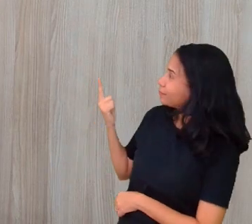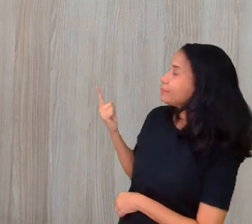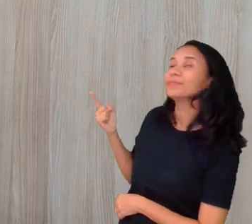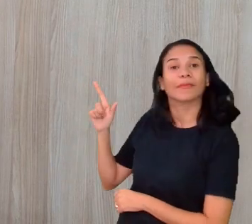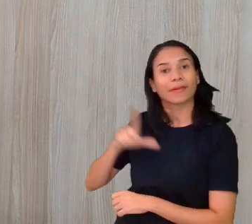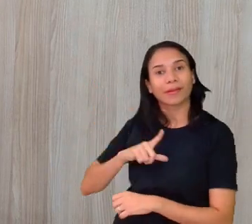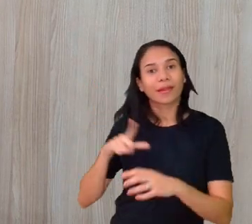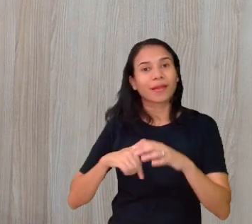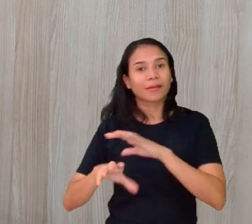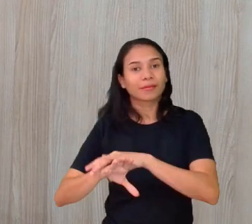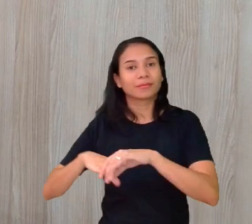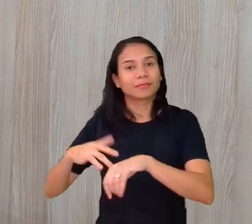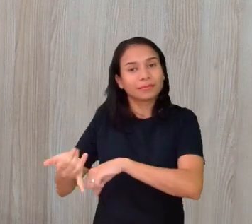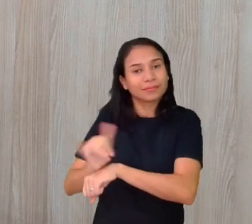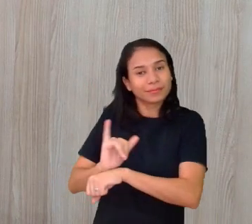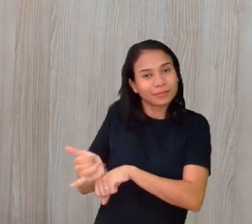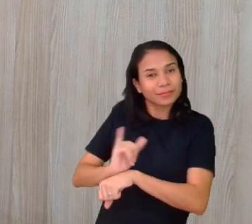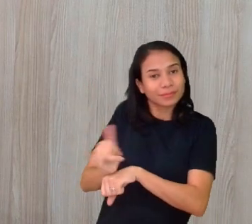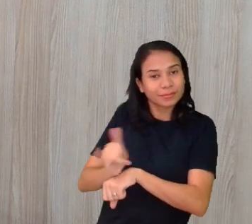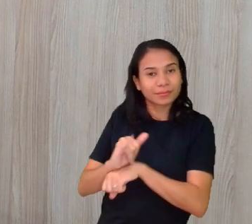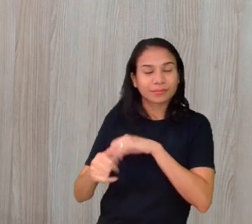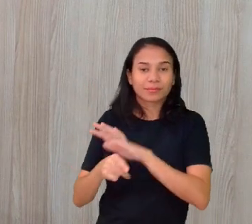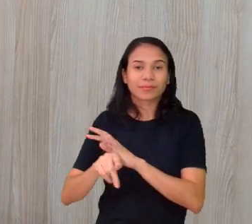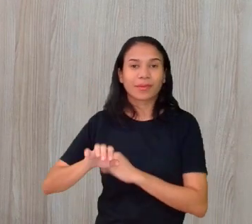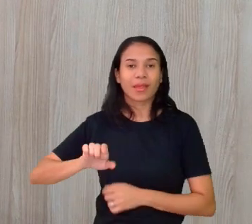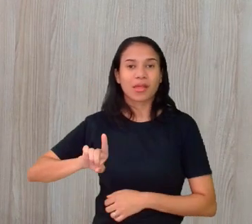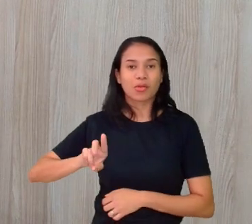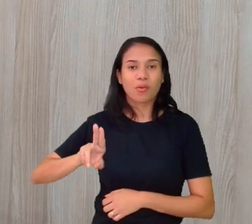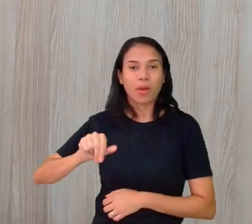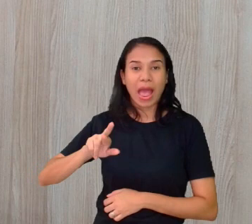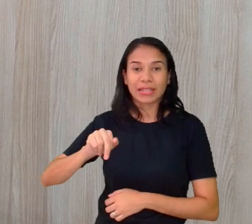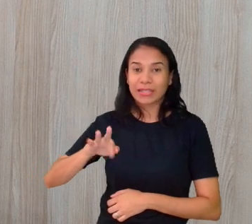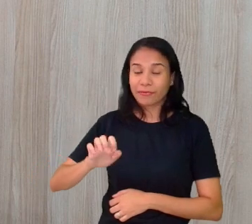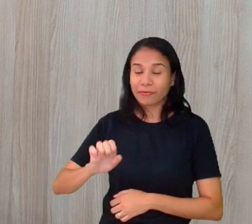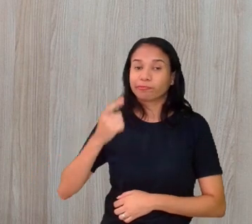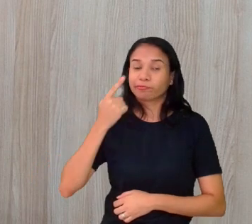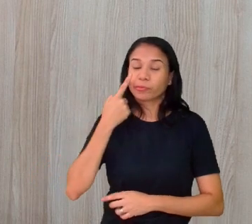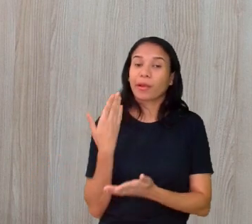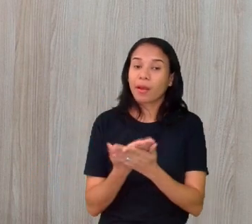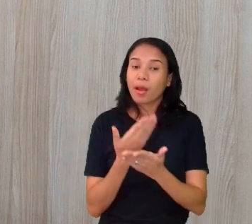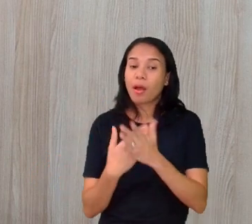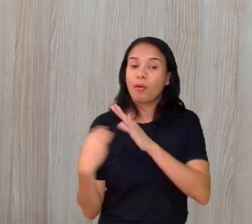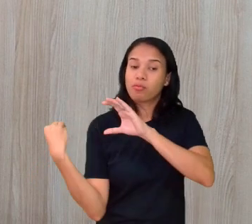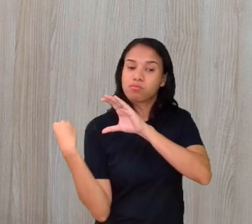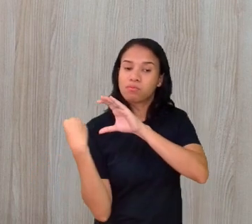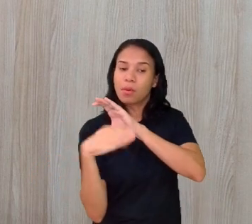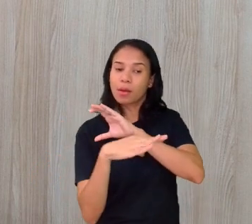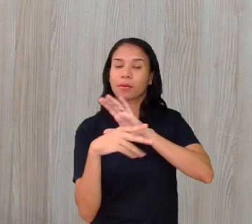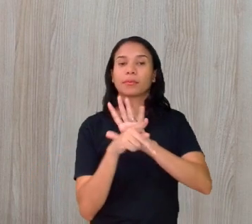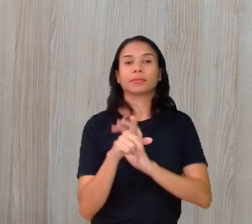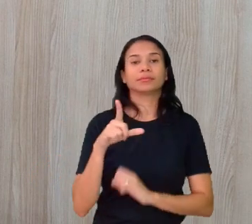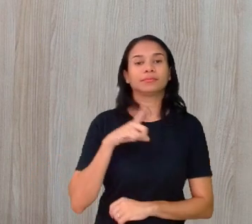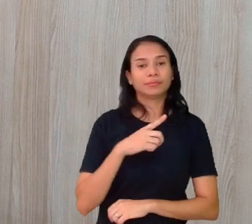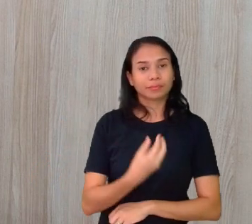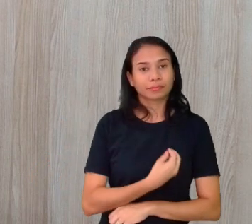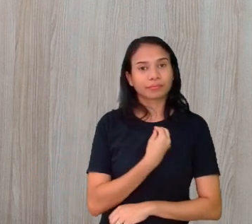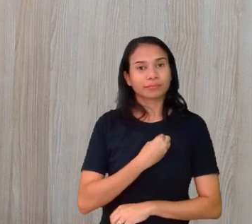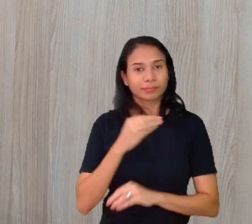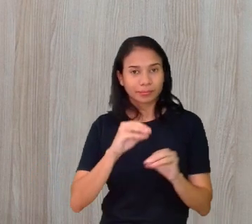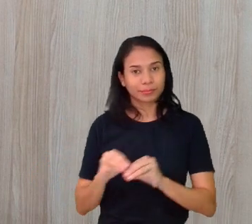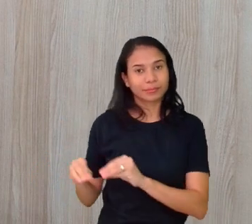tem um canal no YouTube do Educa Recife. Assim que a aula é transmitida, ela sobe